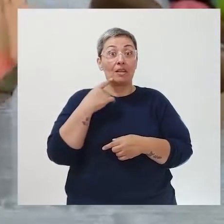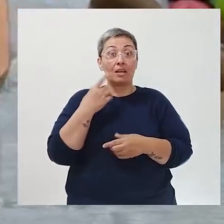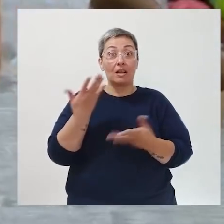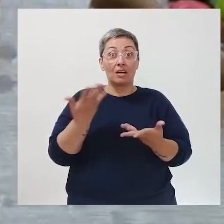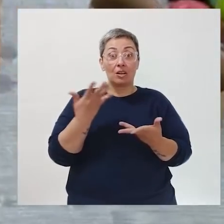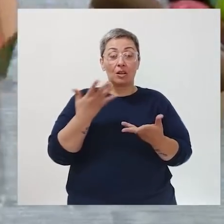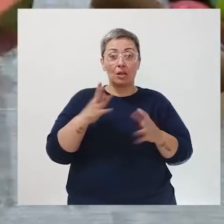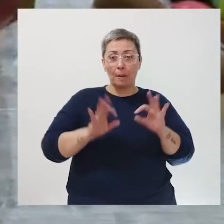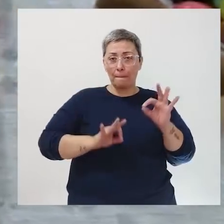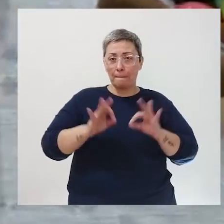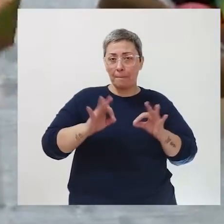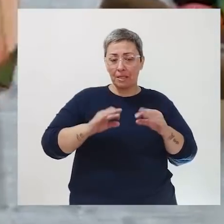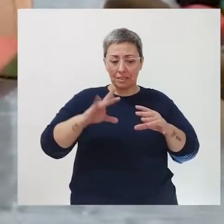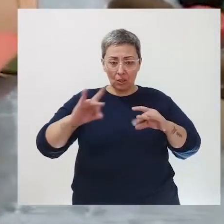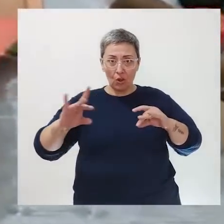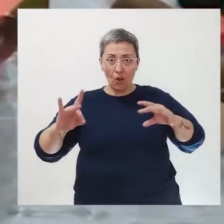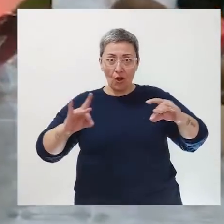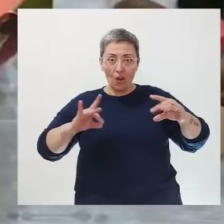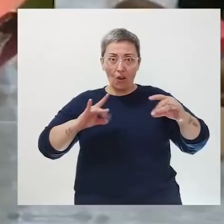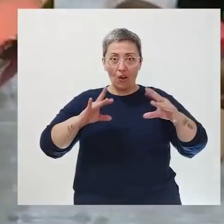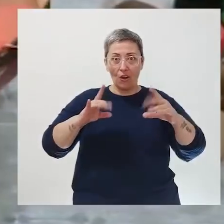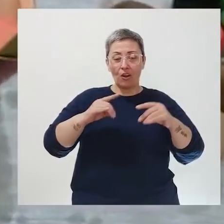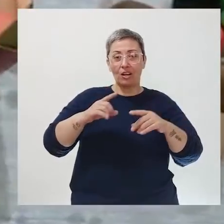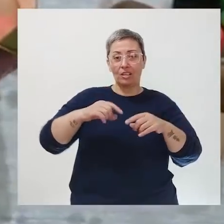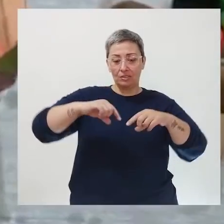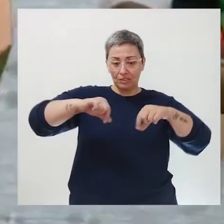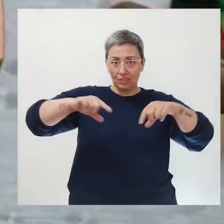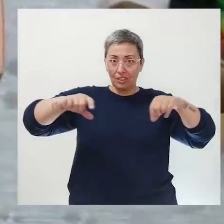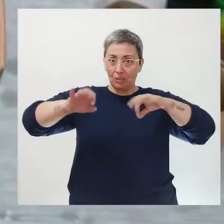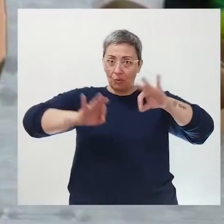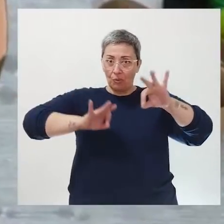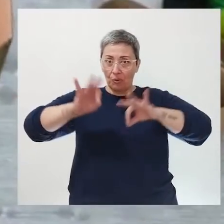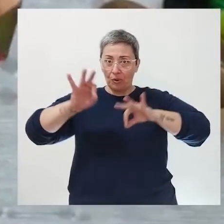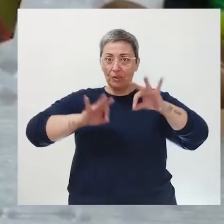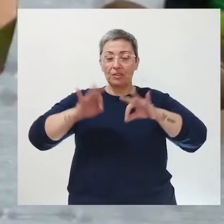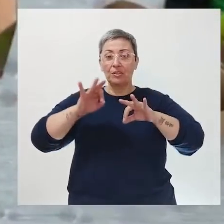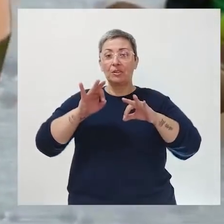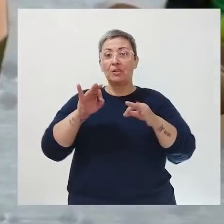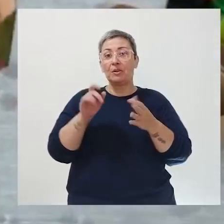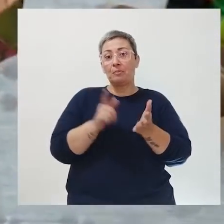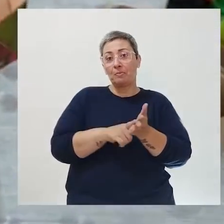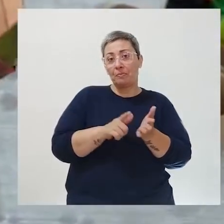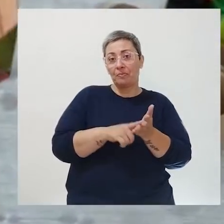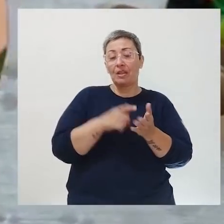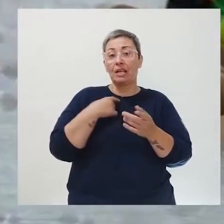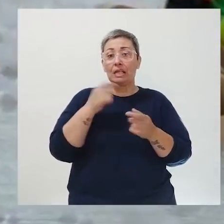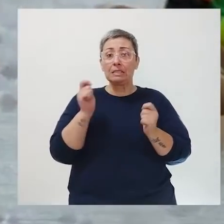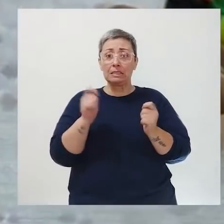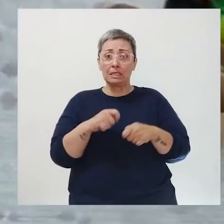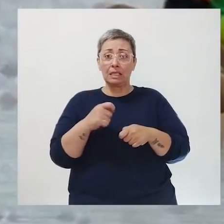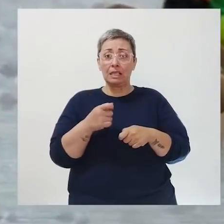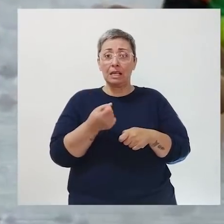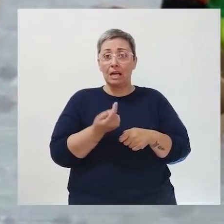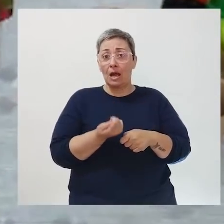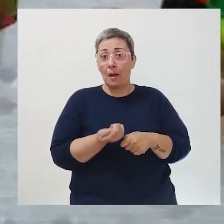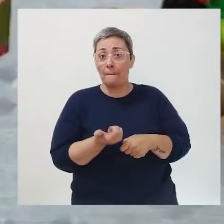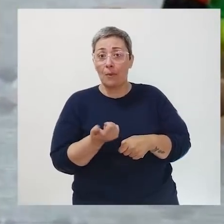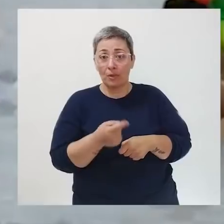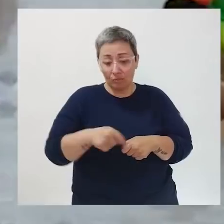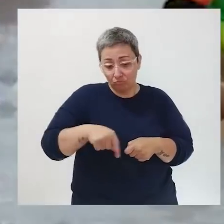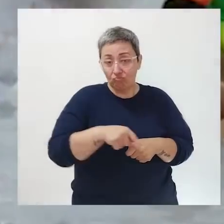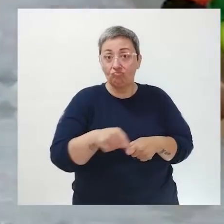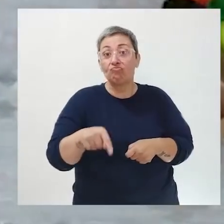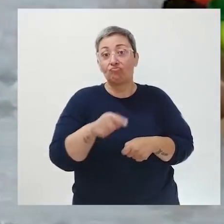vocês meçam o espaço aí pra colar as tampinhas ou o papelãozinho que dê para